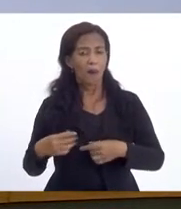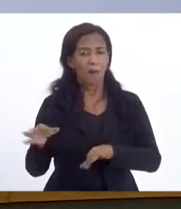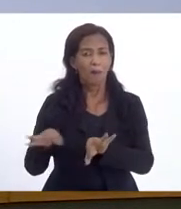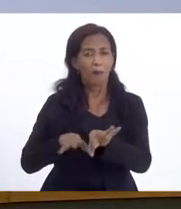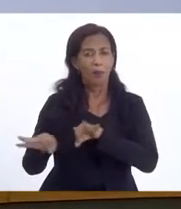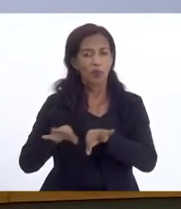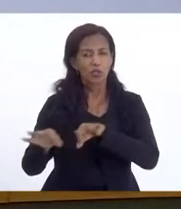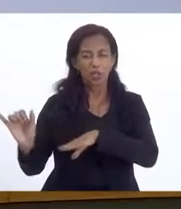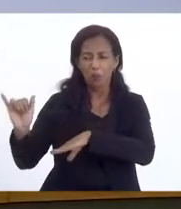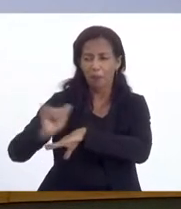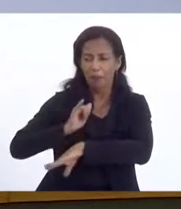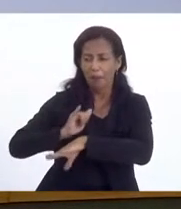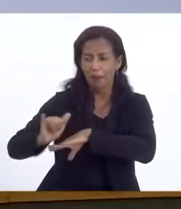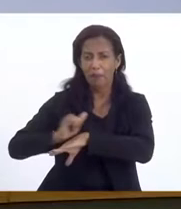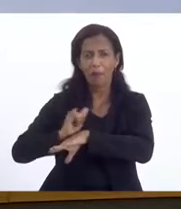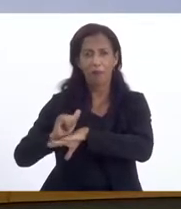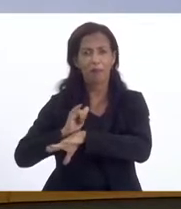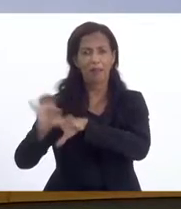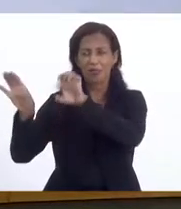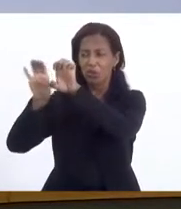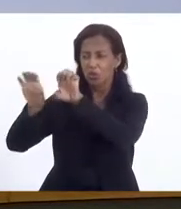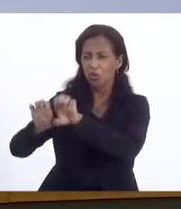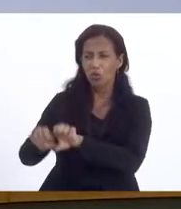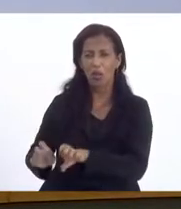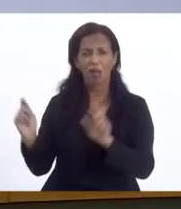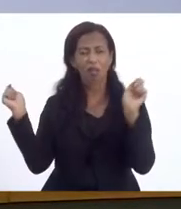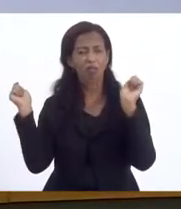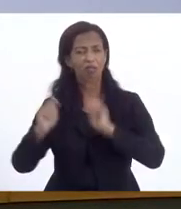estruturantes, projetos que possam